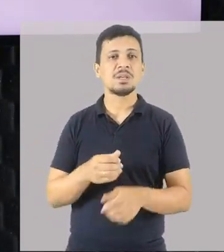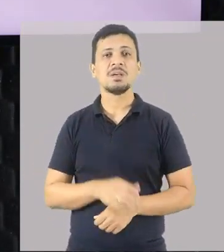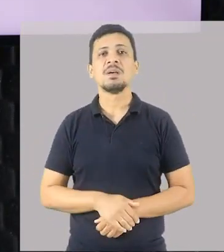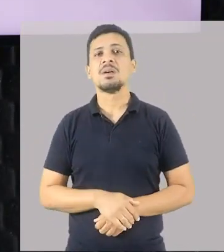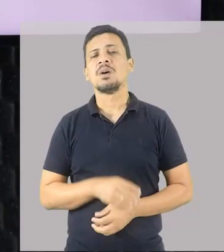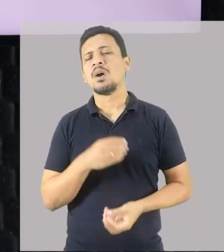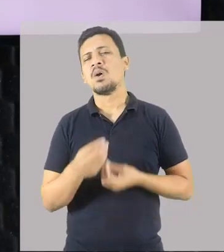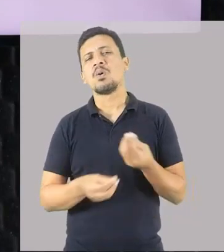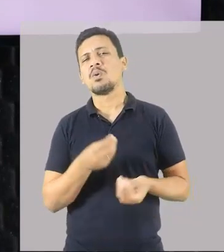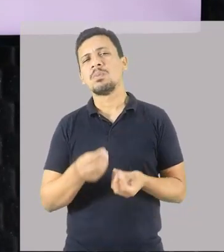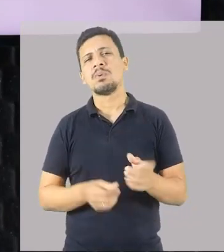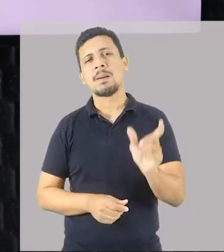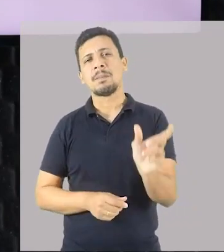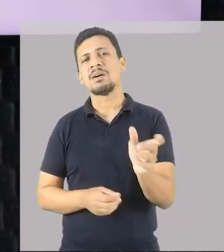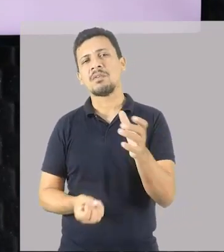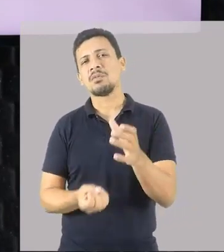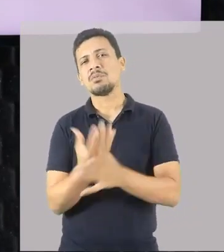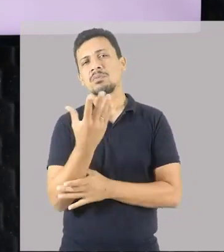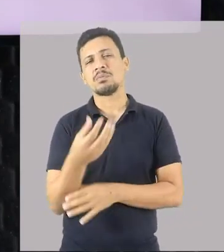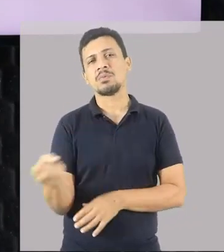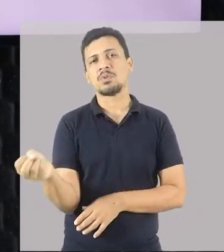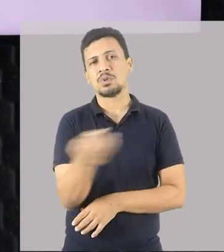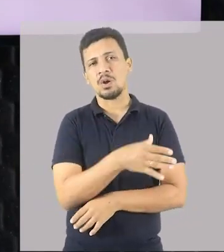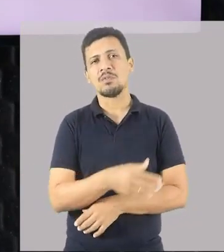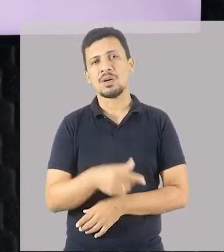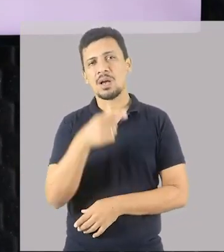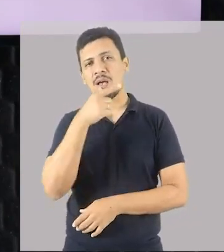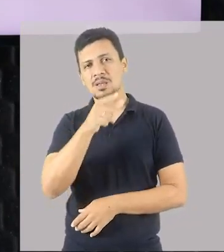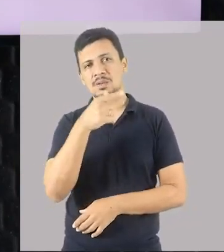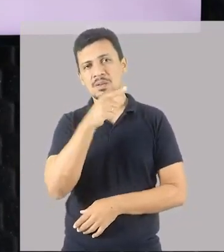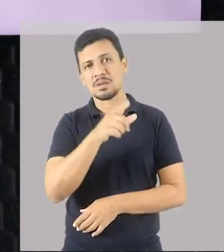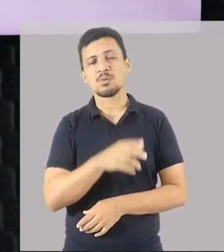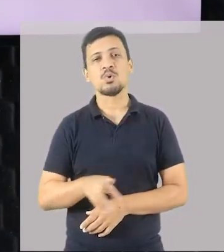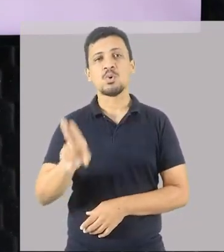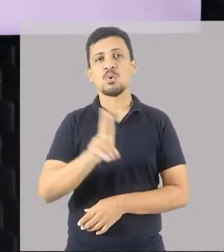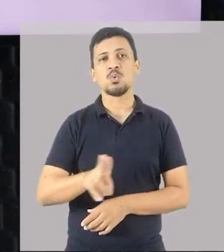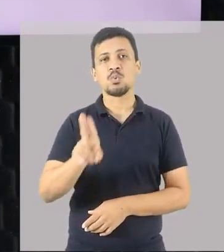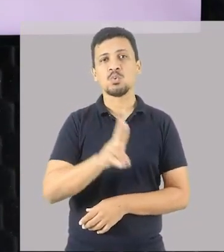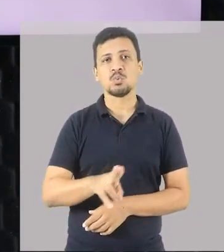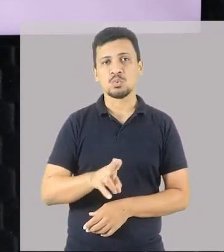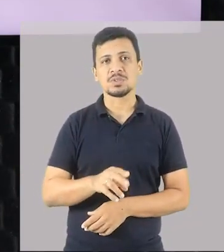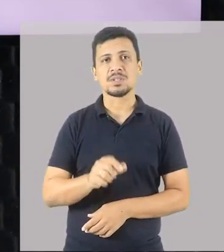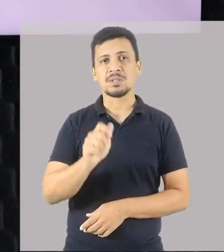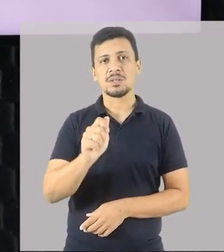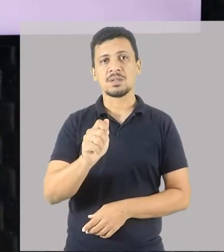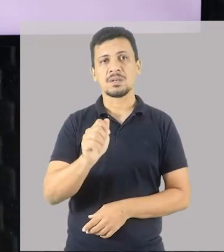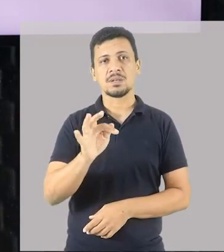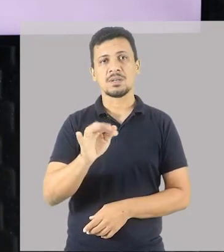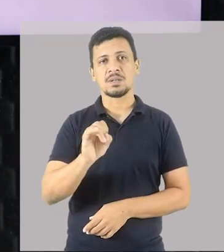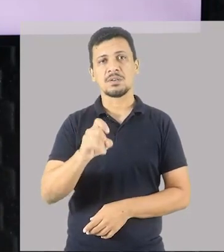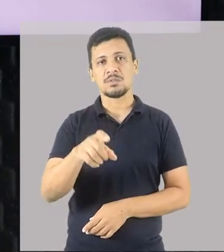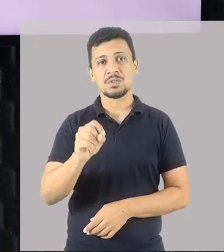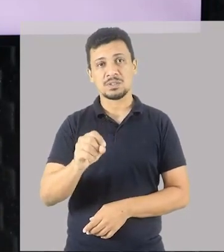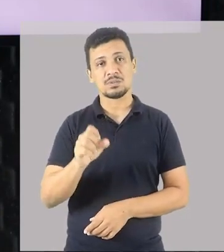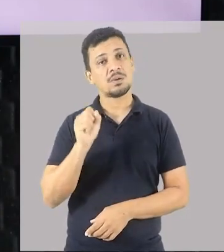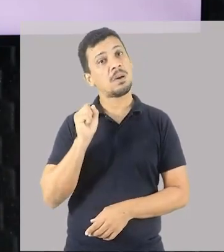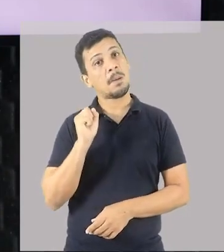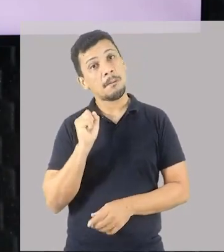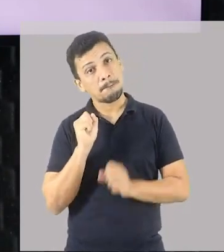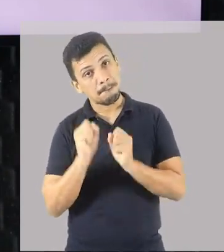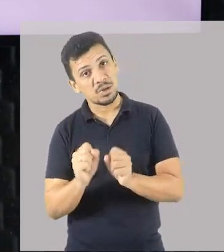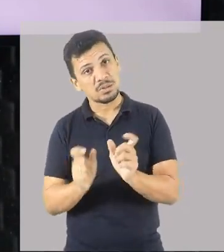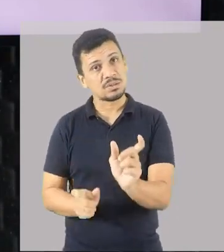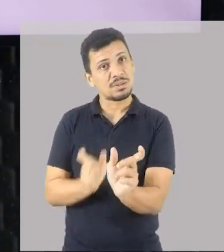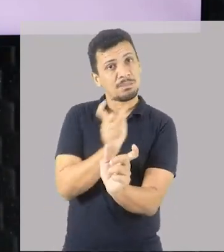uma formação de uma nova palavra na língua a partir do uso de afixos, que pode ser um prefixo ou